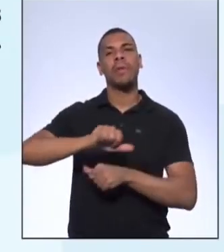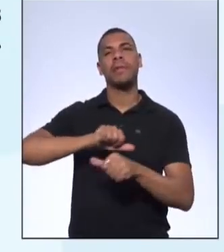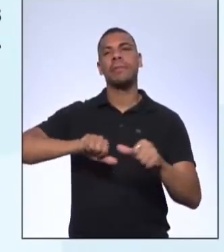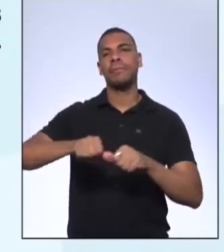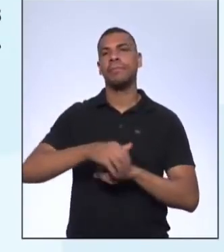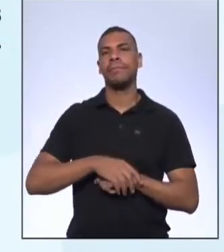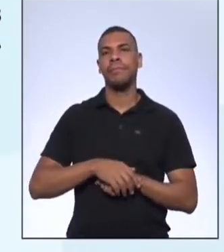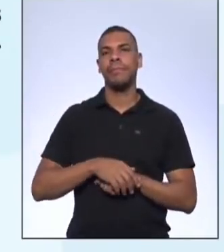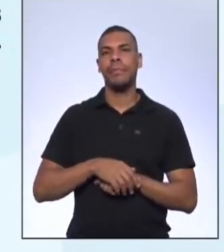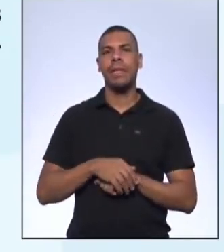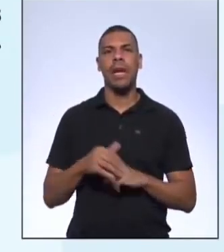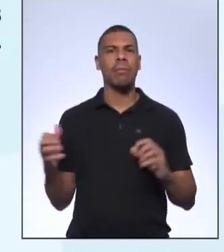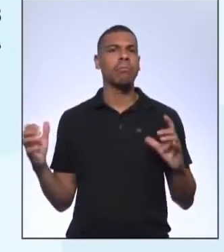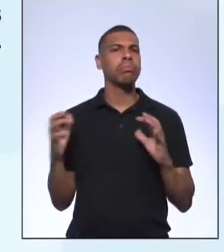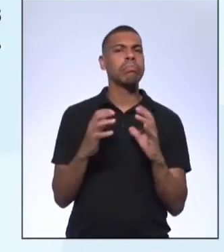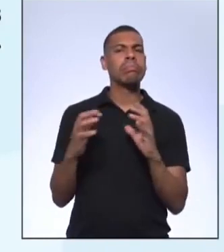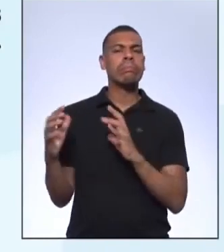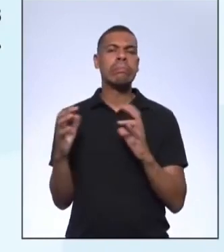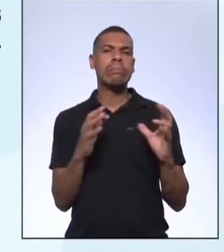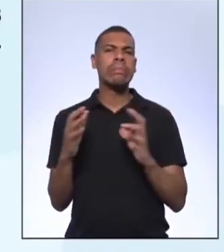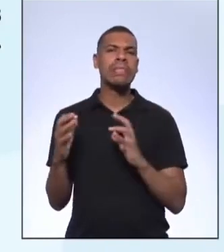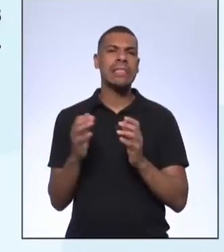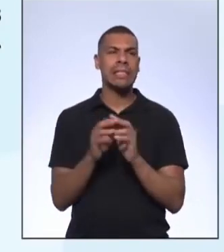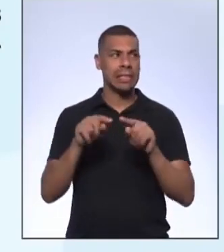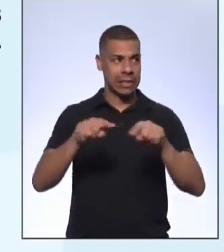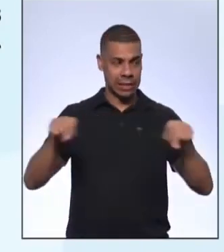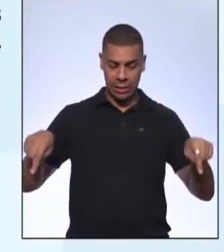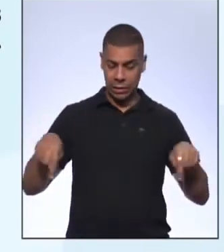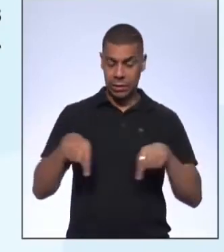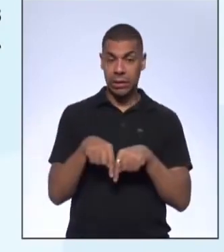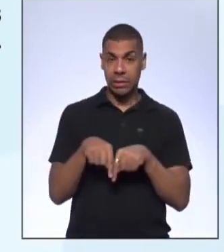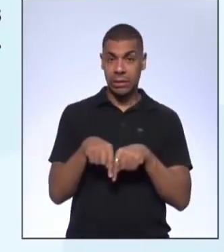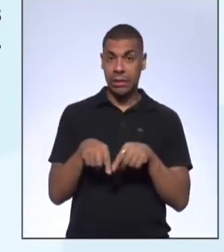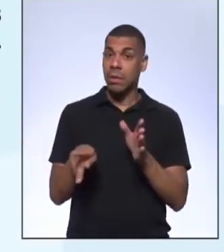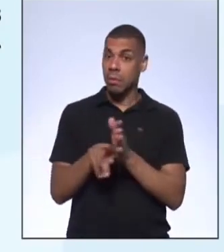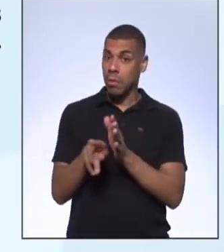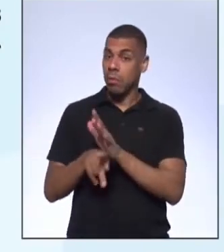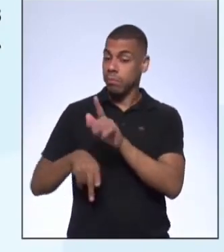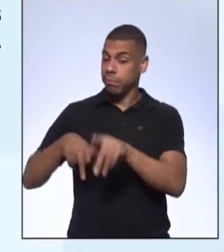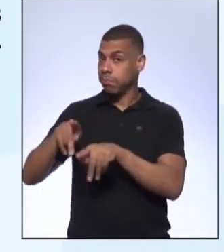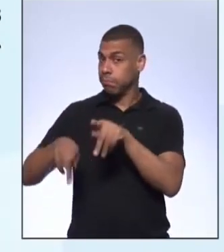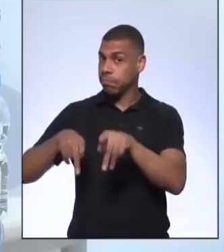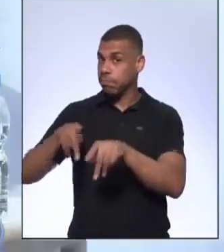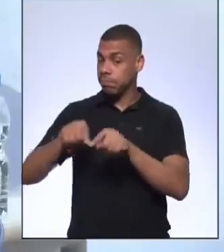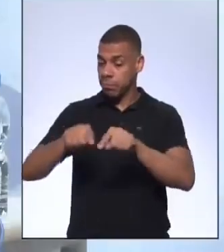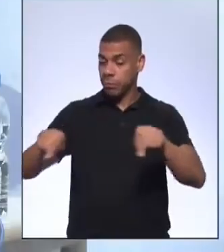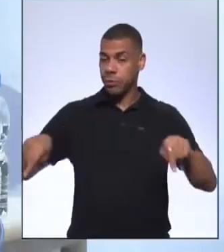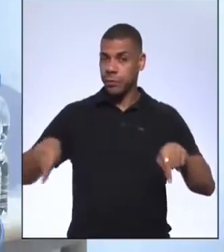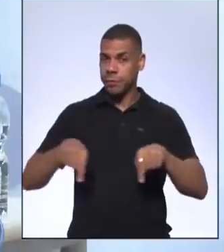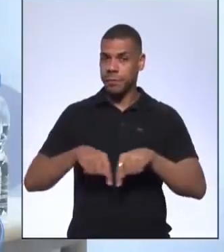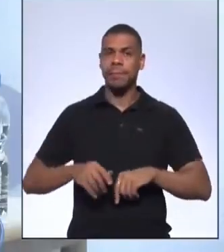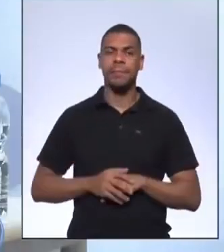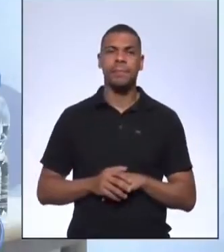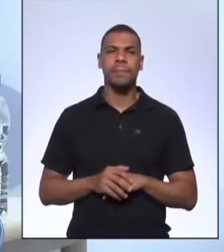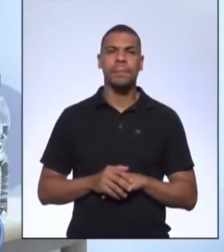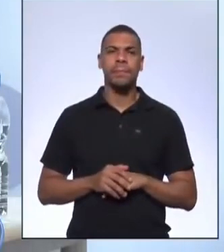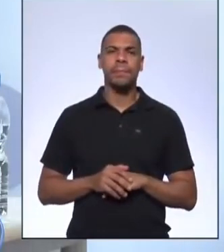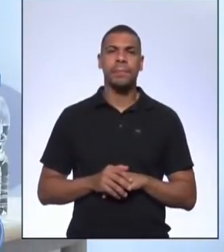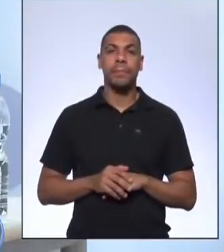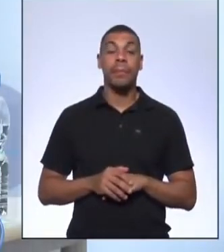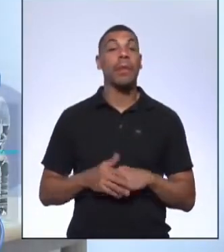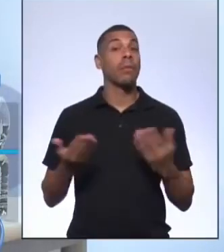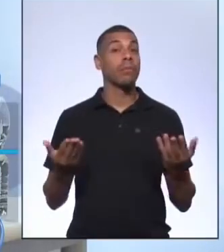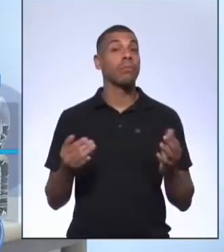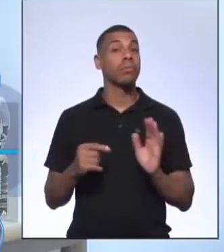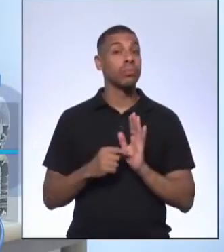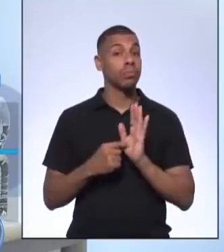que impactaram a delimitação de terras para as populações aborígenes. Então, por meio, né, desse